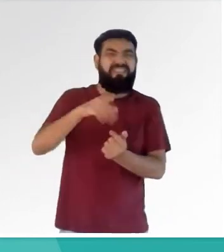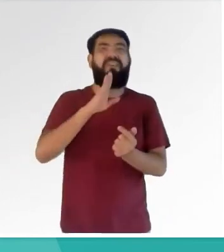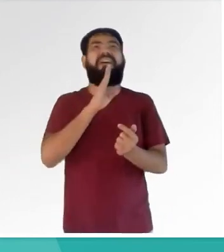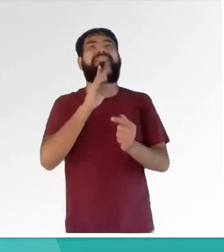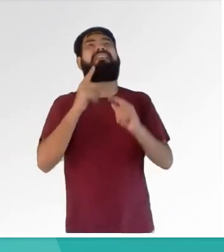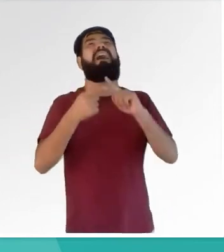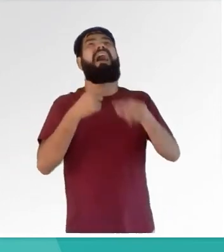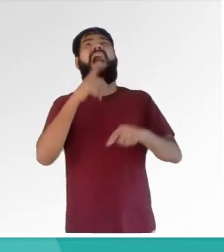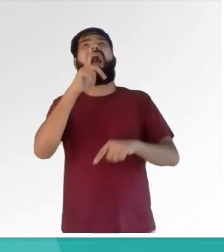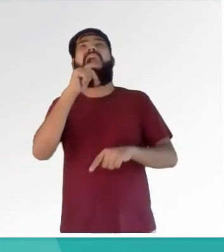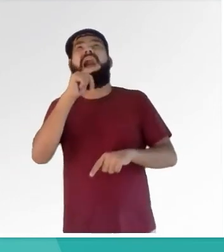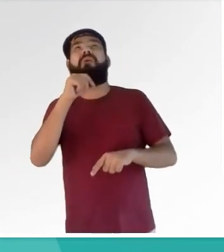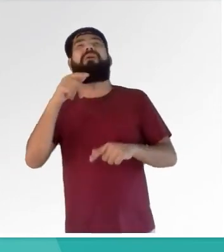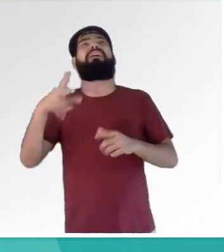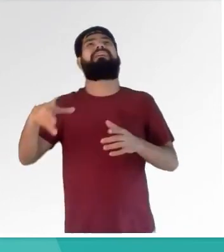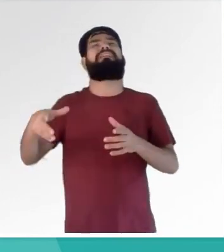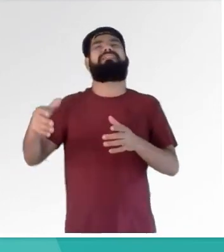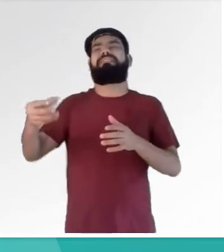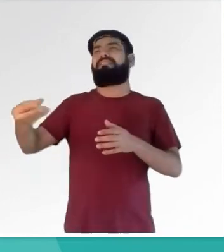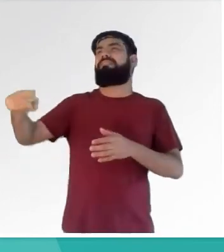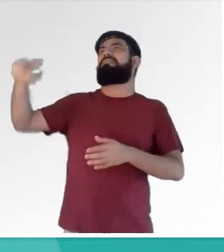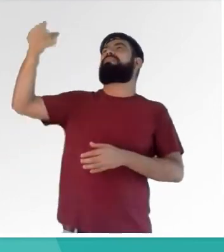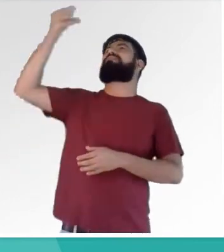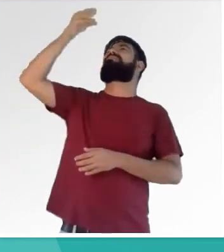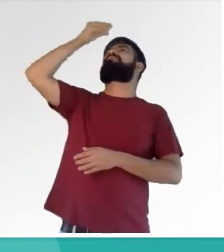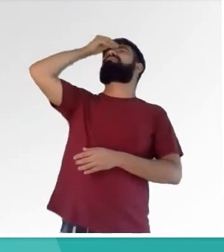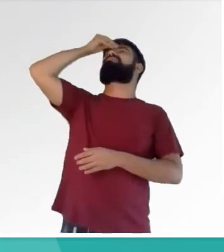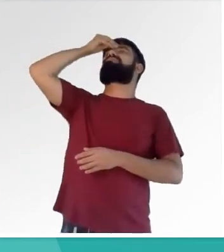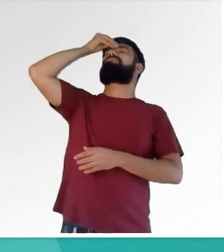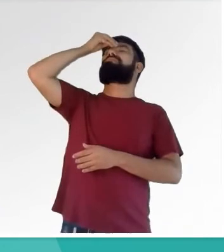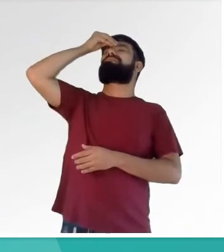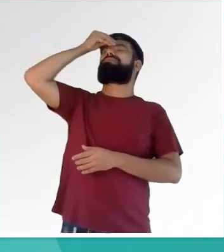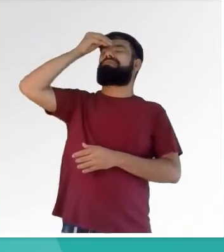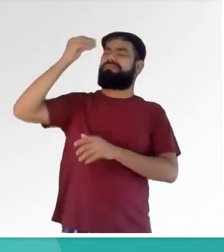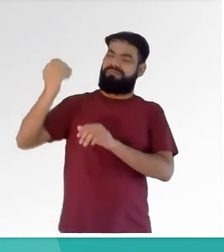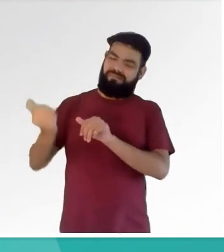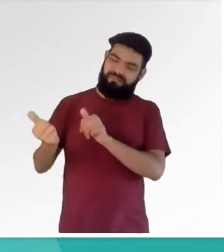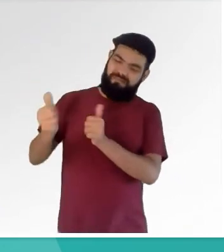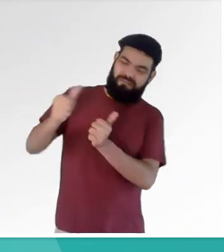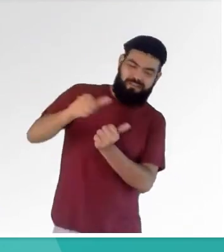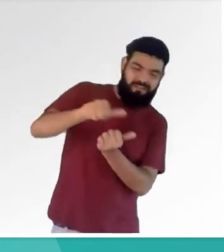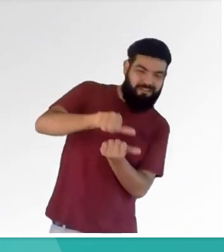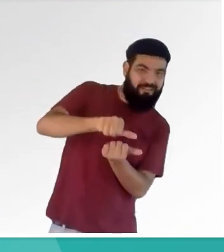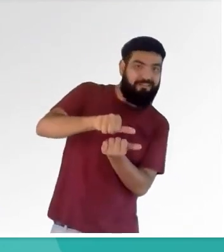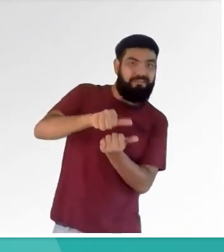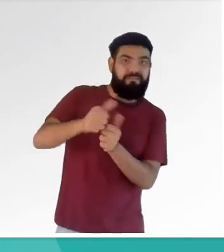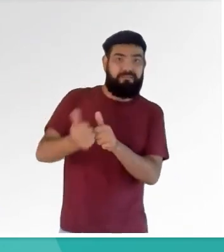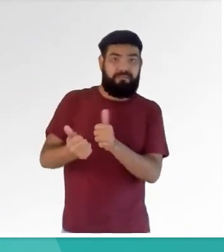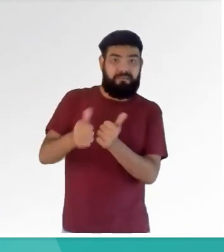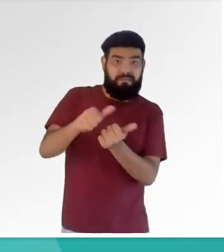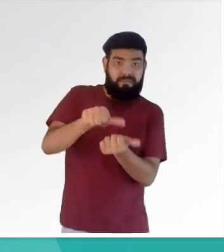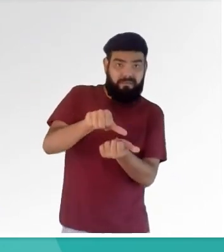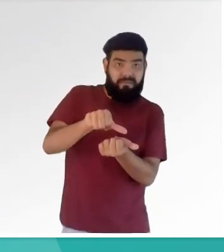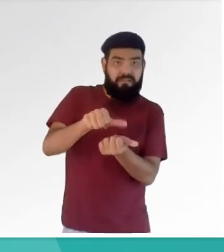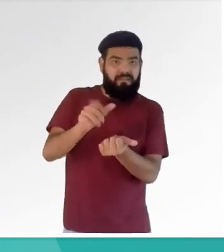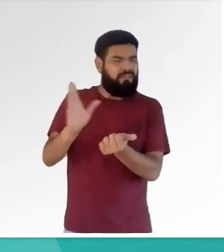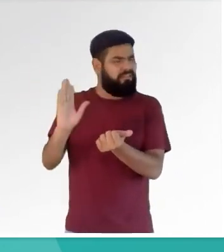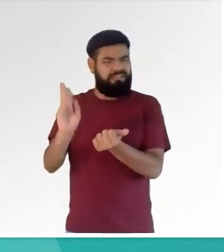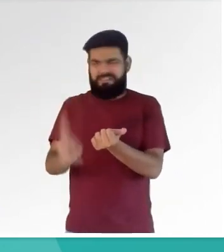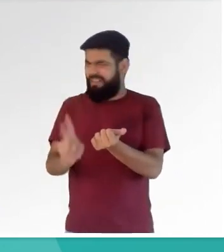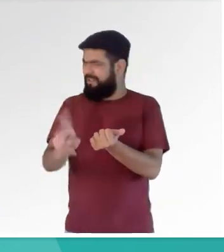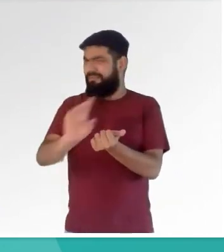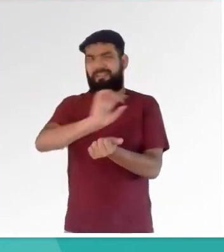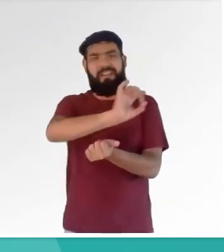água, né? Tem a água. Então, todo batizado, em toda religião, você